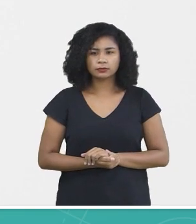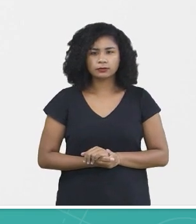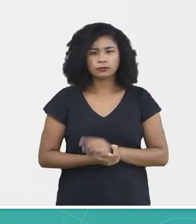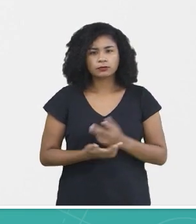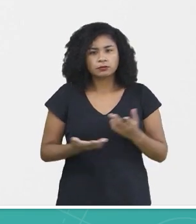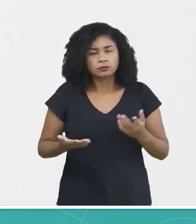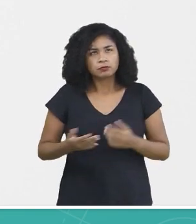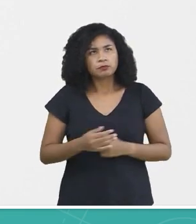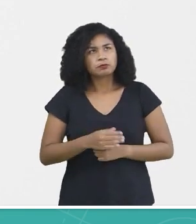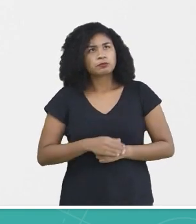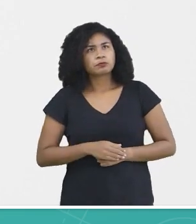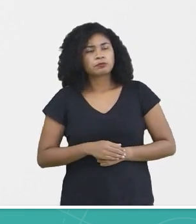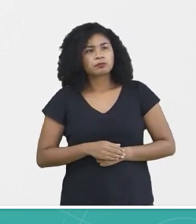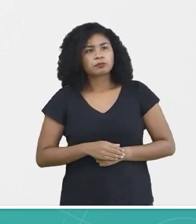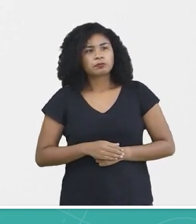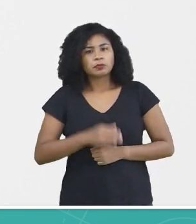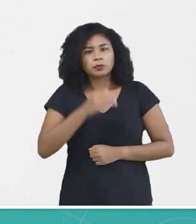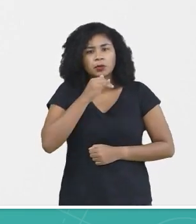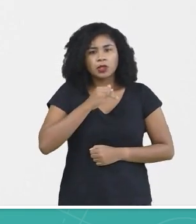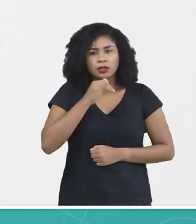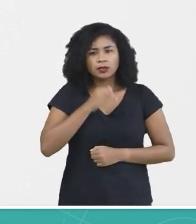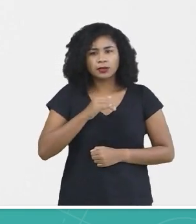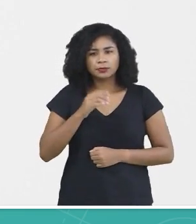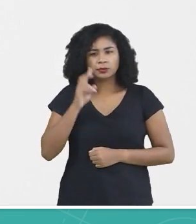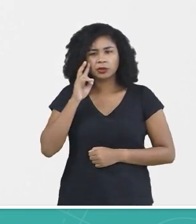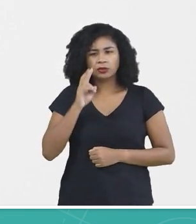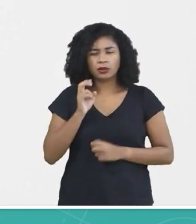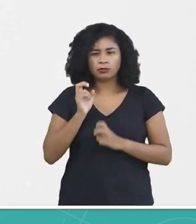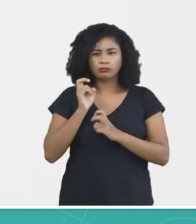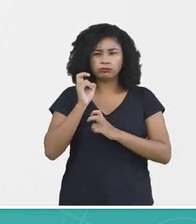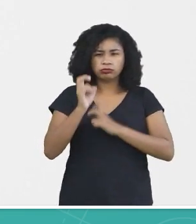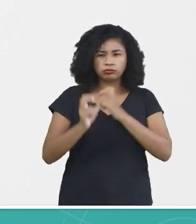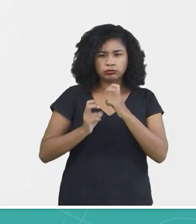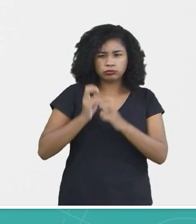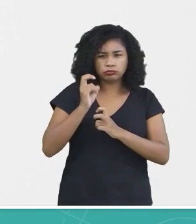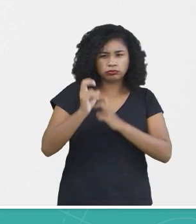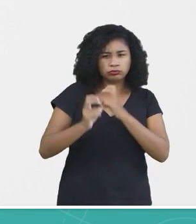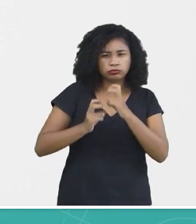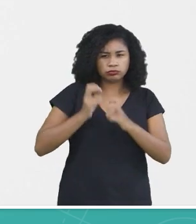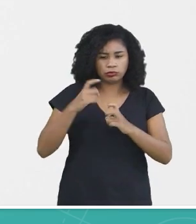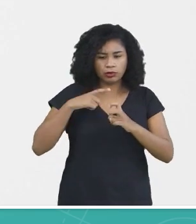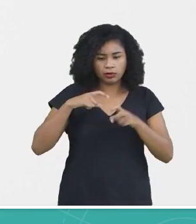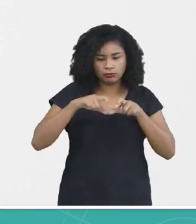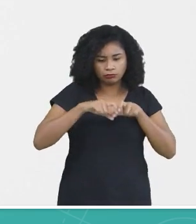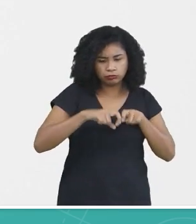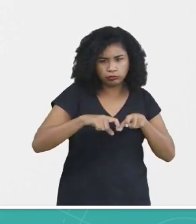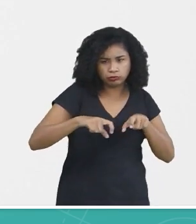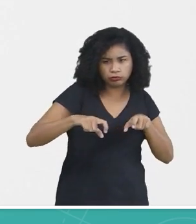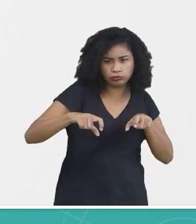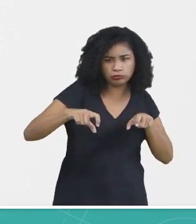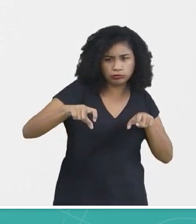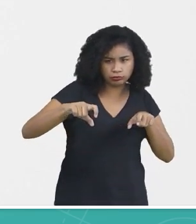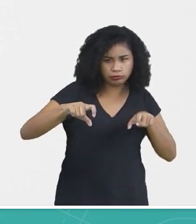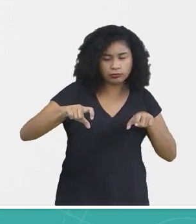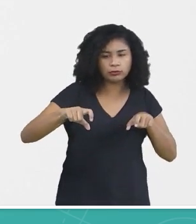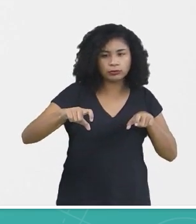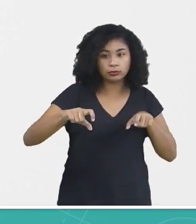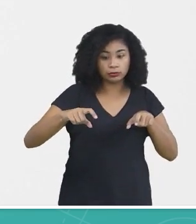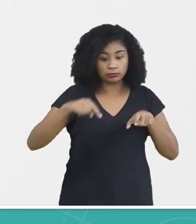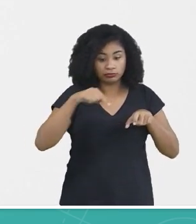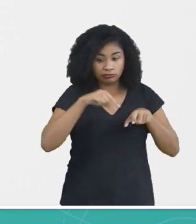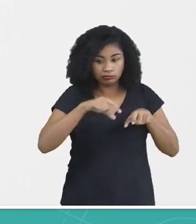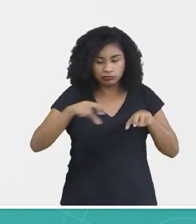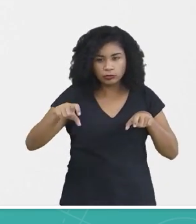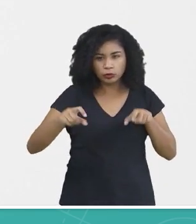trecho de um trilho do trem, você consegue observar que um trilho nunca toca outro. Por quê? Porque ele vai mantendo a distância.